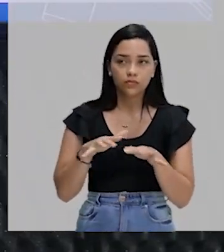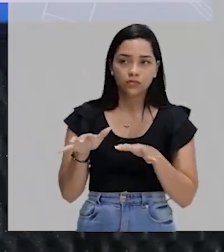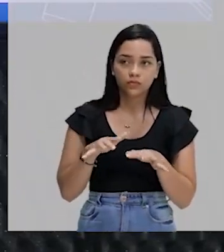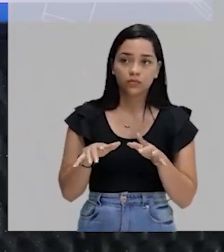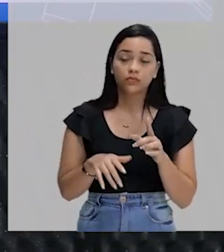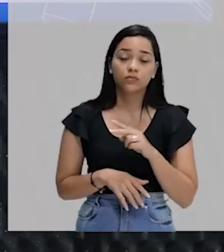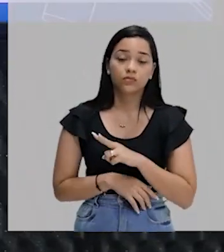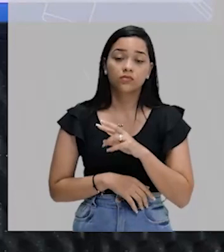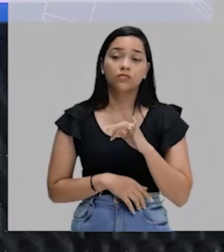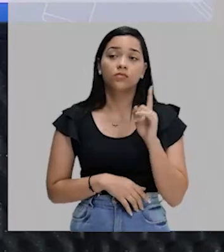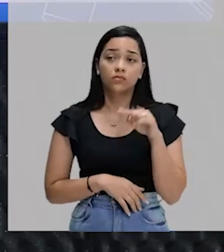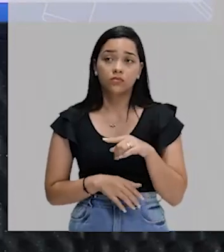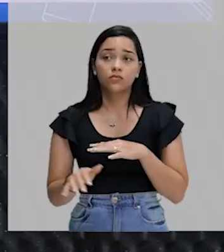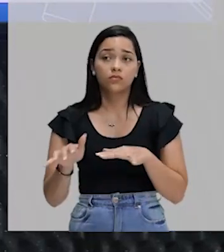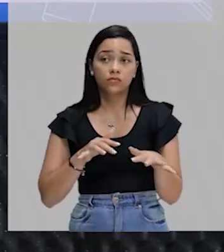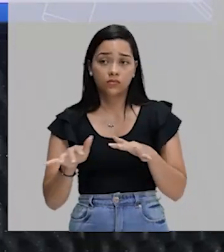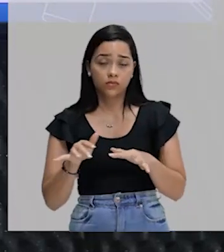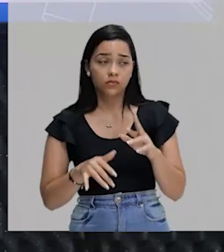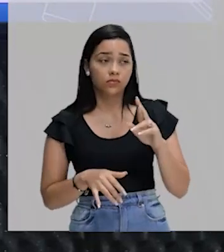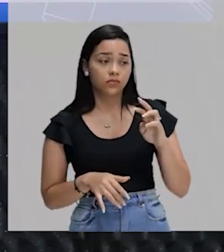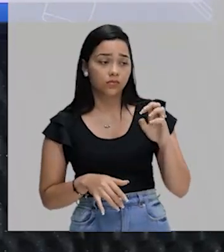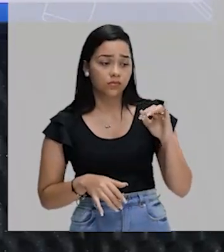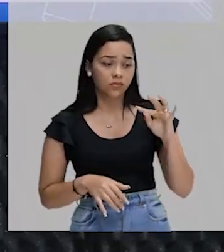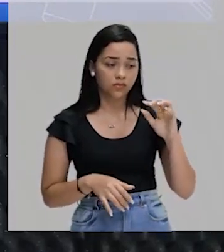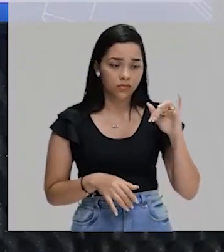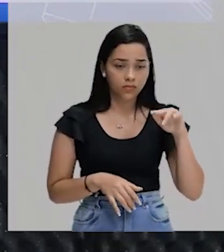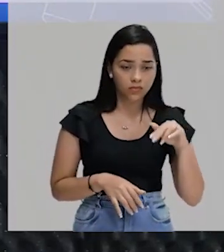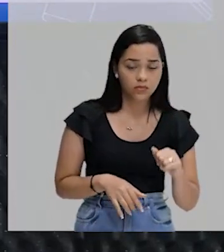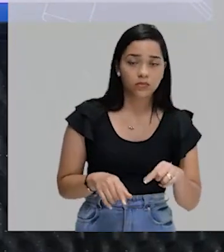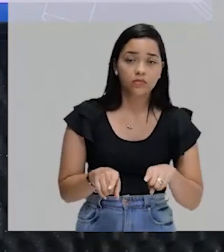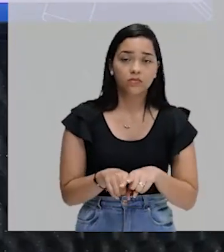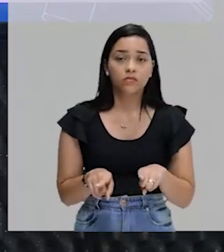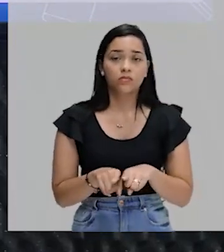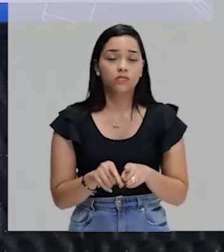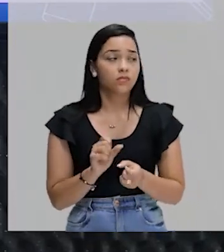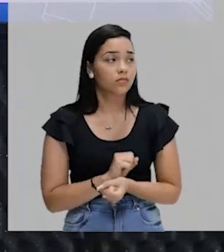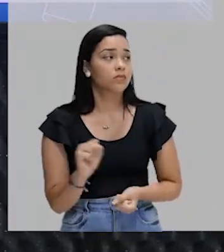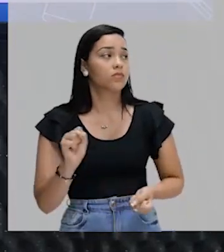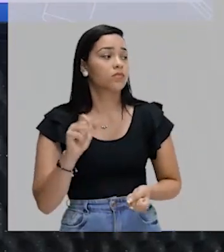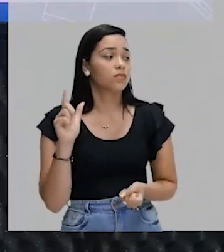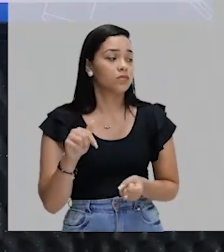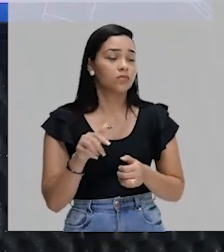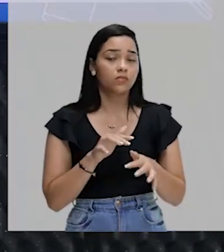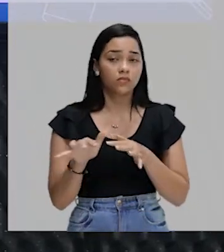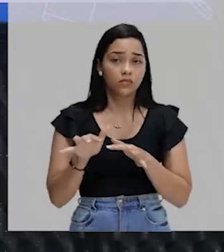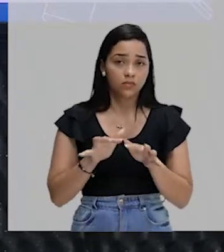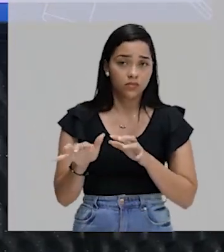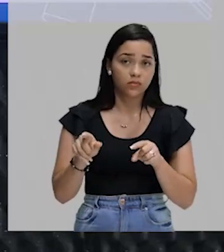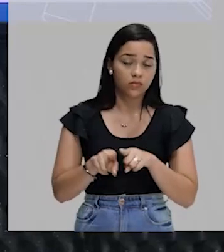resistência, que é um movimento de resistência à escravidão. É um movimento de resistência a